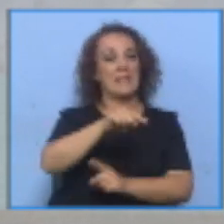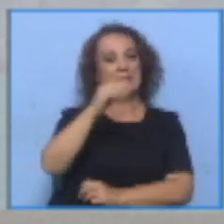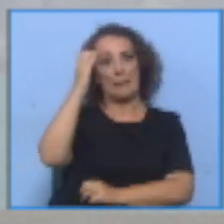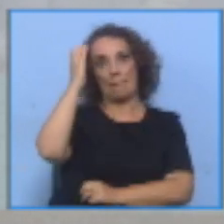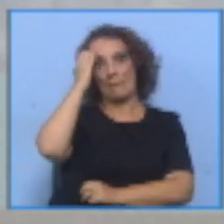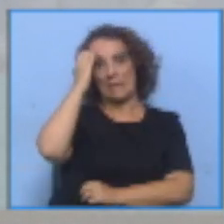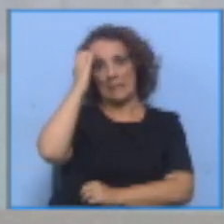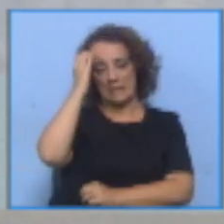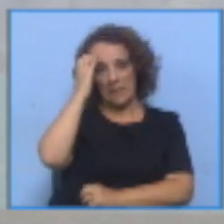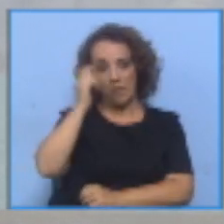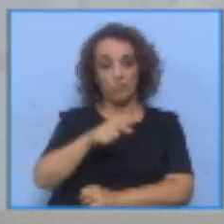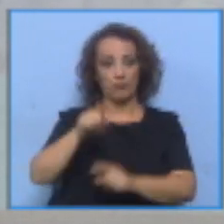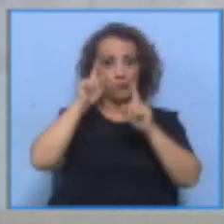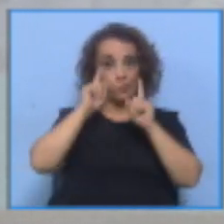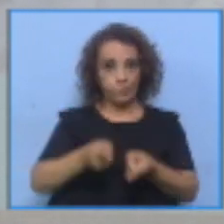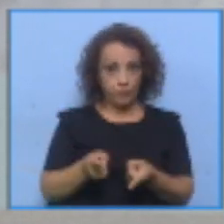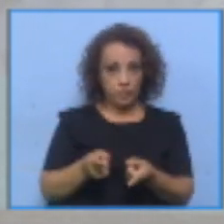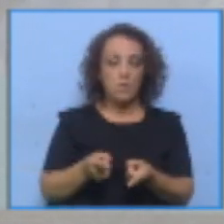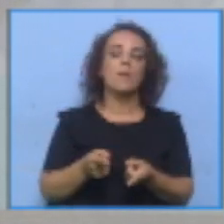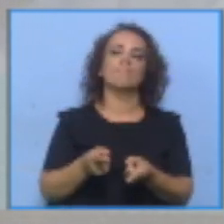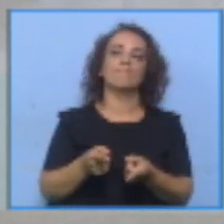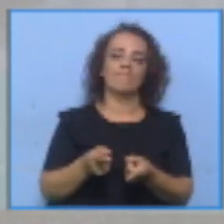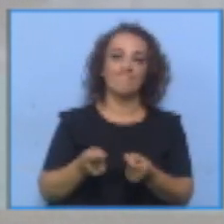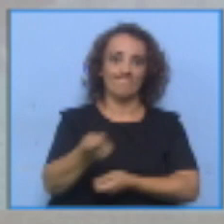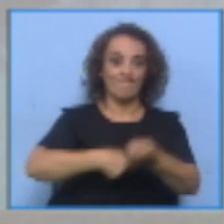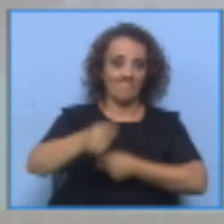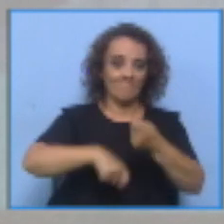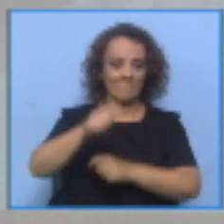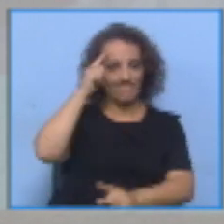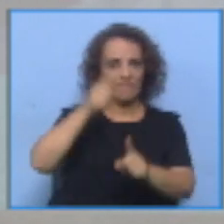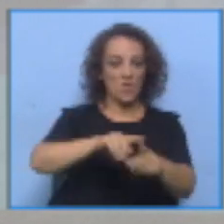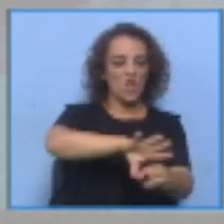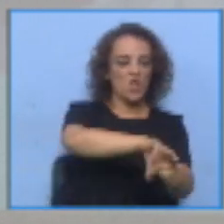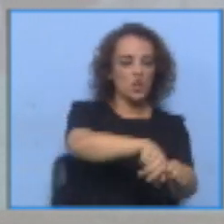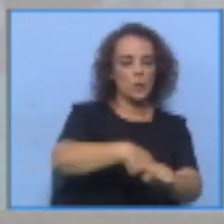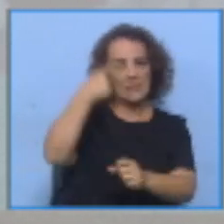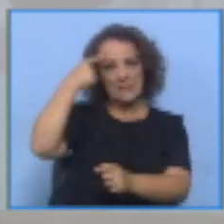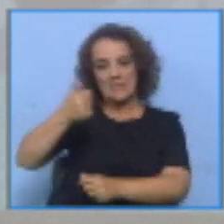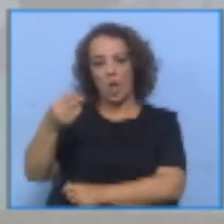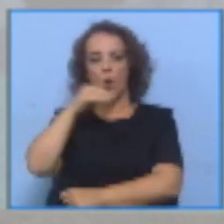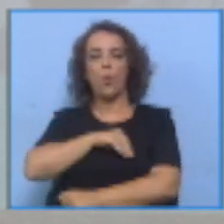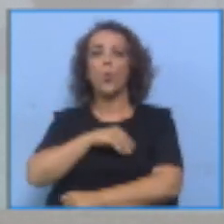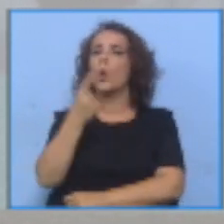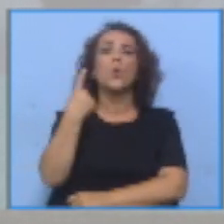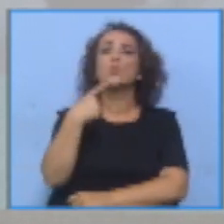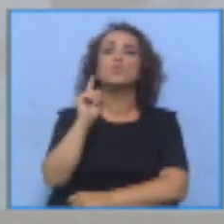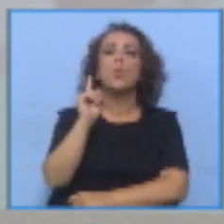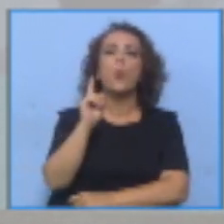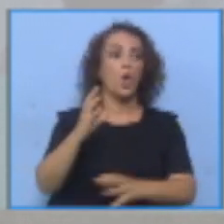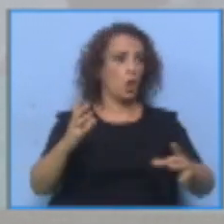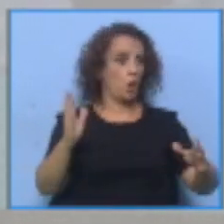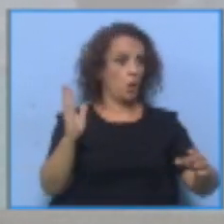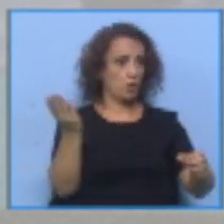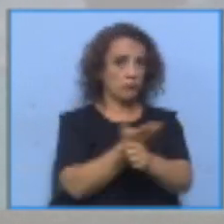assim, entra, é que se começa a destruir. A destruir para ter lucro, não para a gente viver, não ter